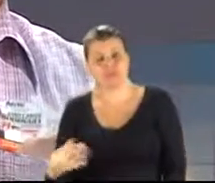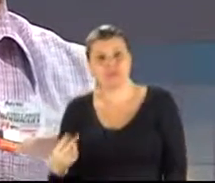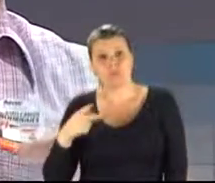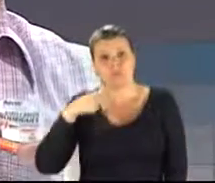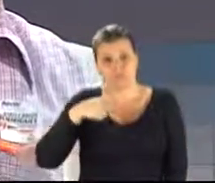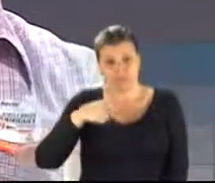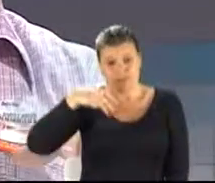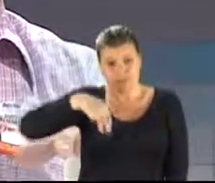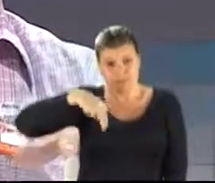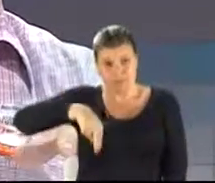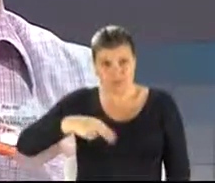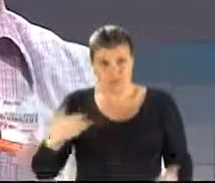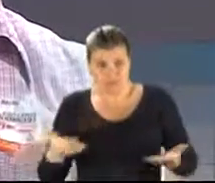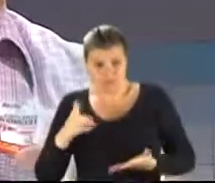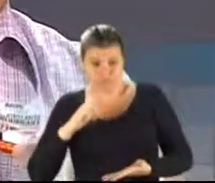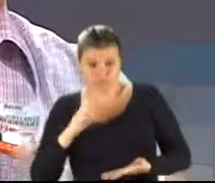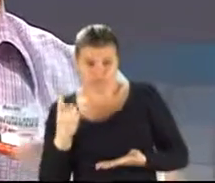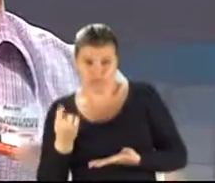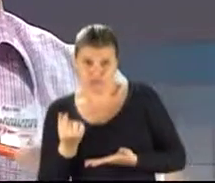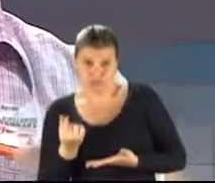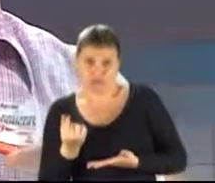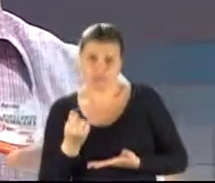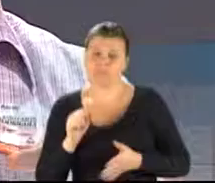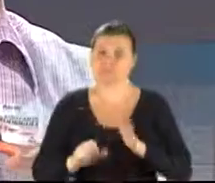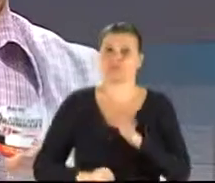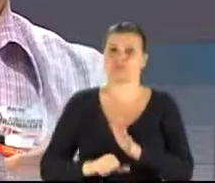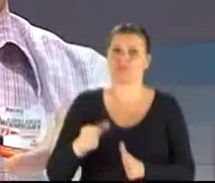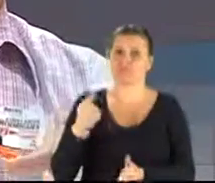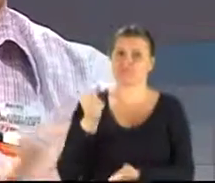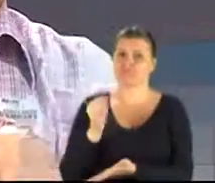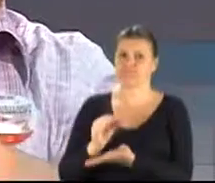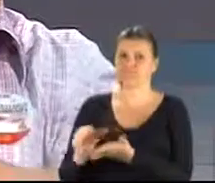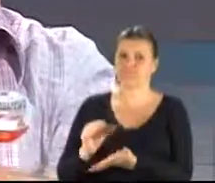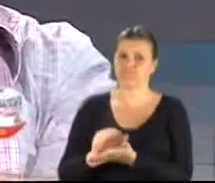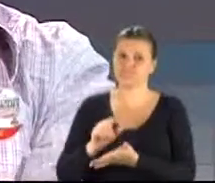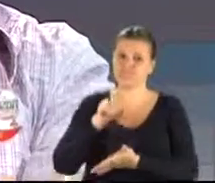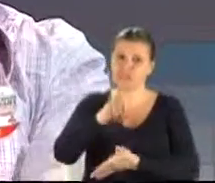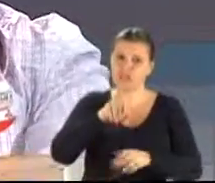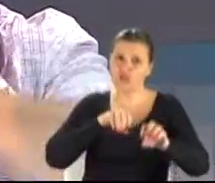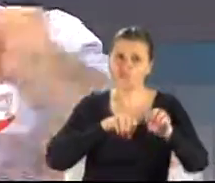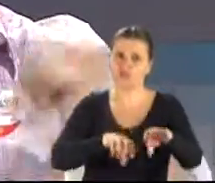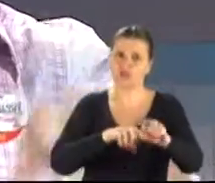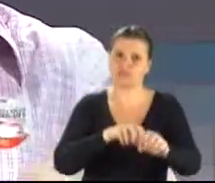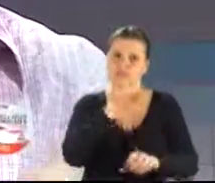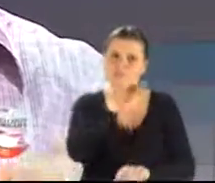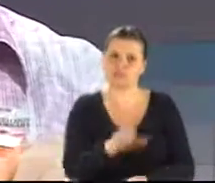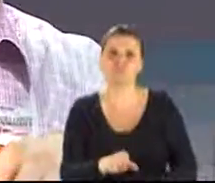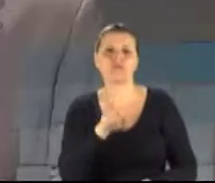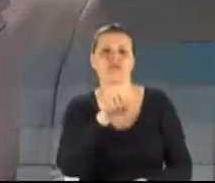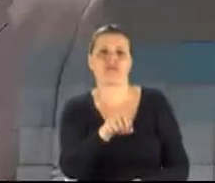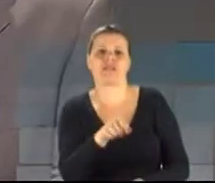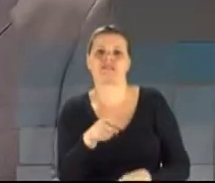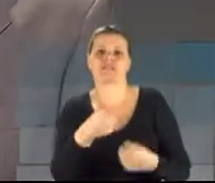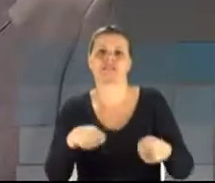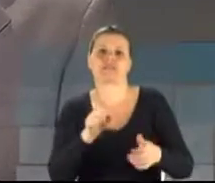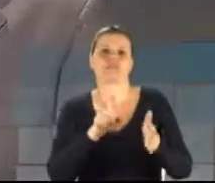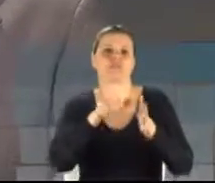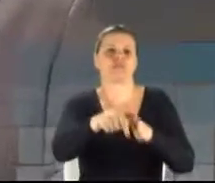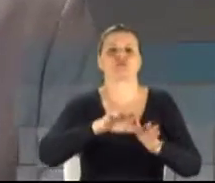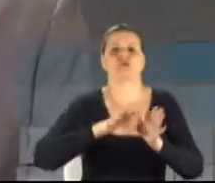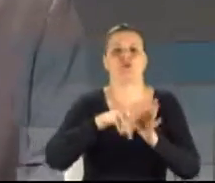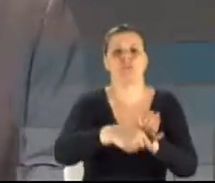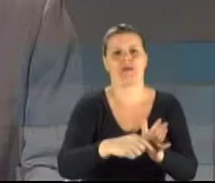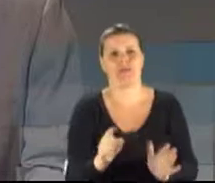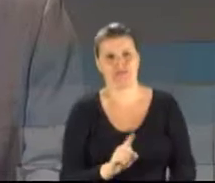recursos ele prefere investir na educação dessa pessoa para que ela não não tenha essa de roubar tempo esgotado